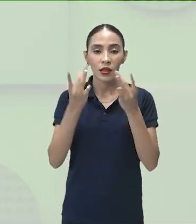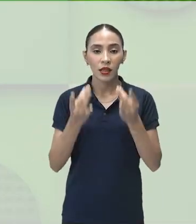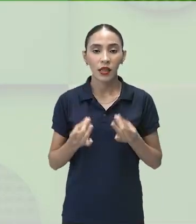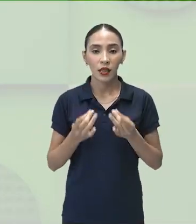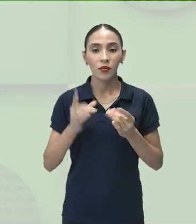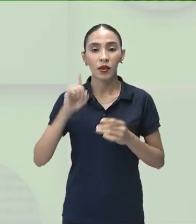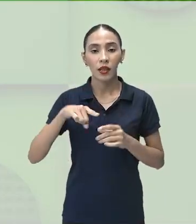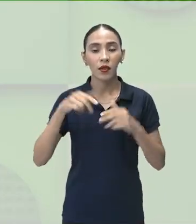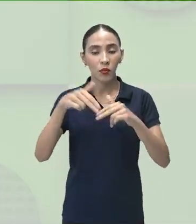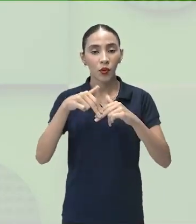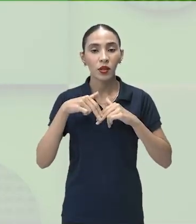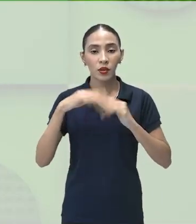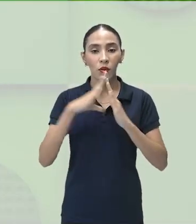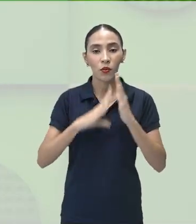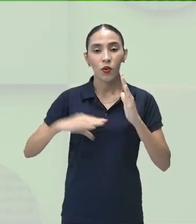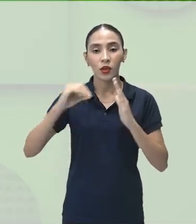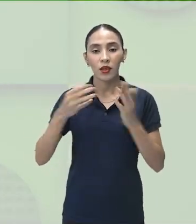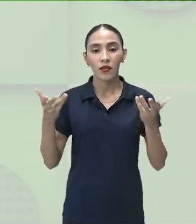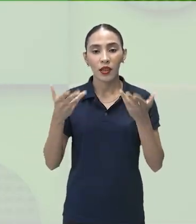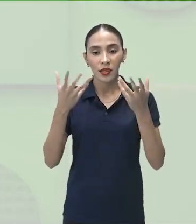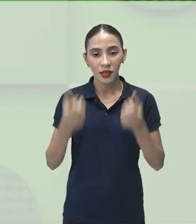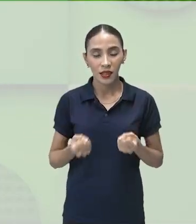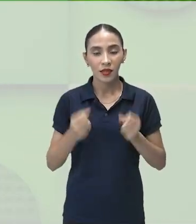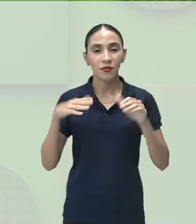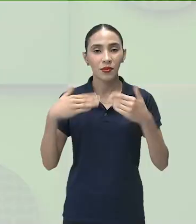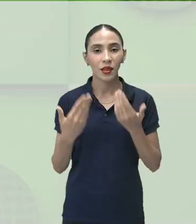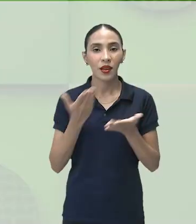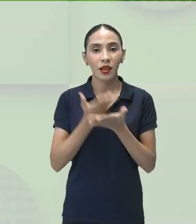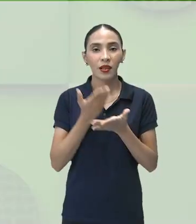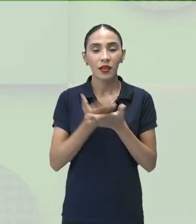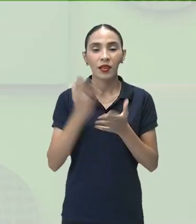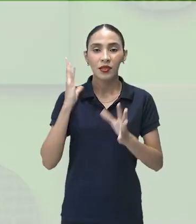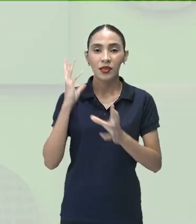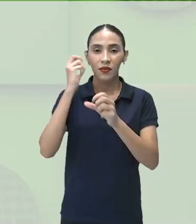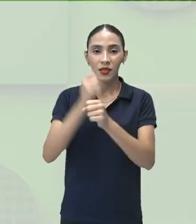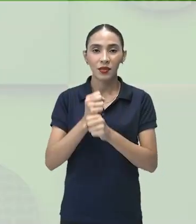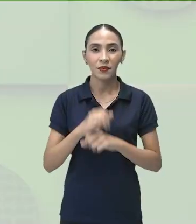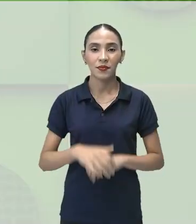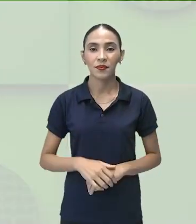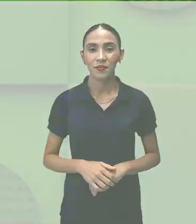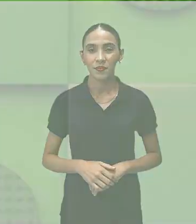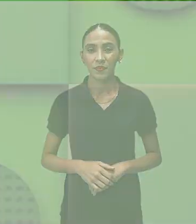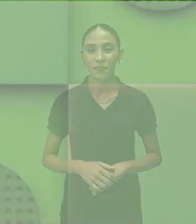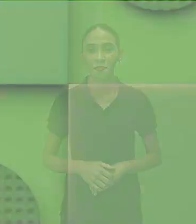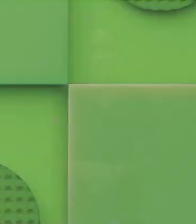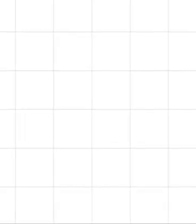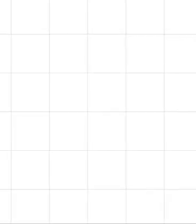E por isso que é um modelo aceito atualmente. E essa foi a nossa aula de hoje.